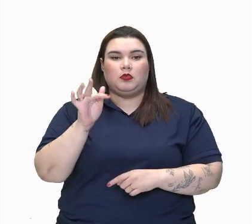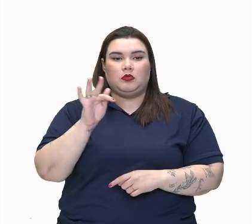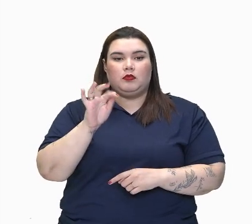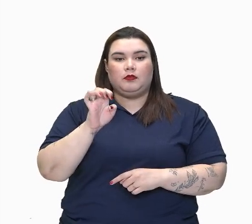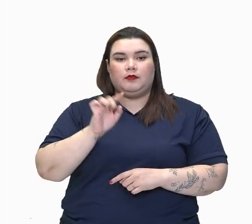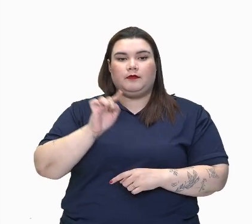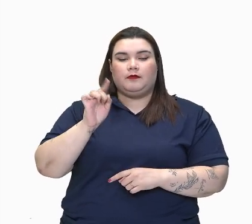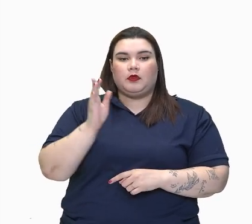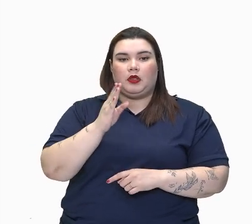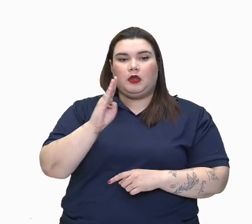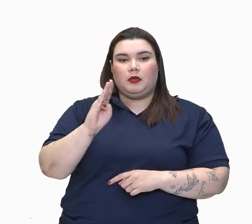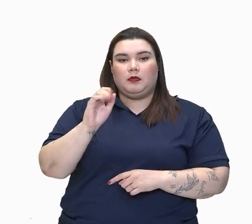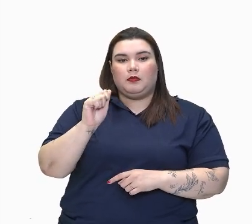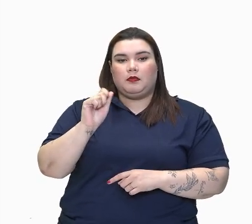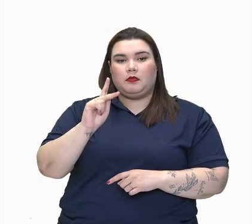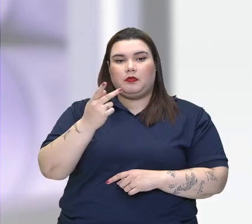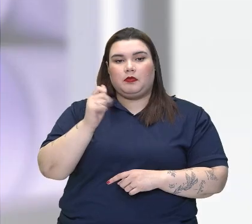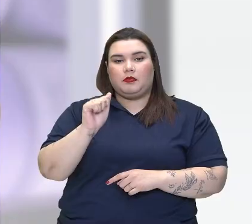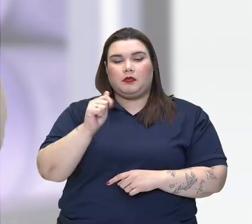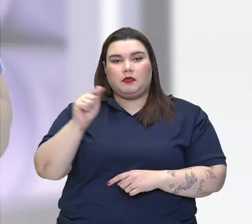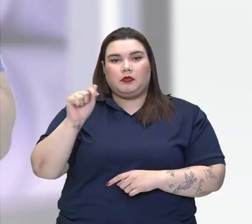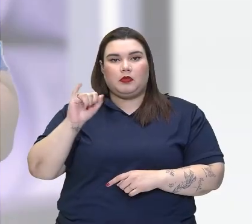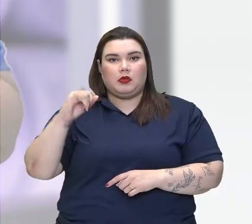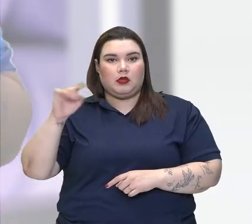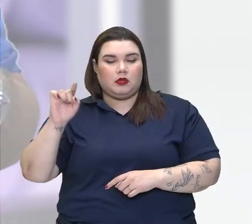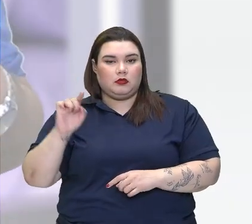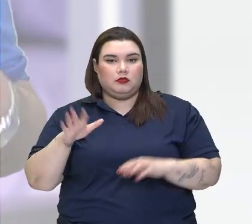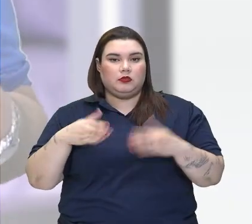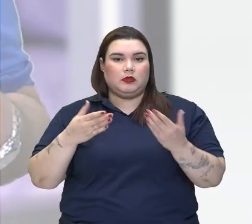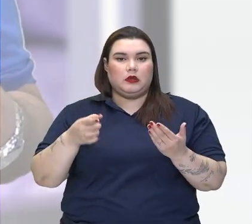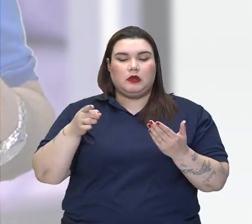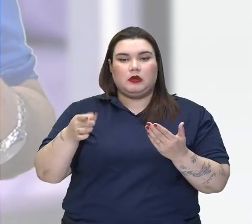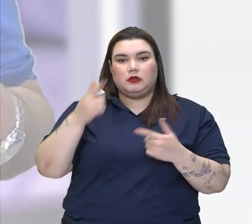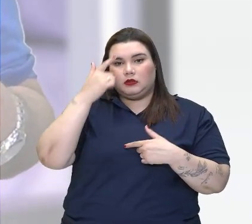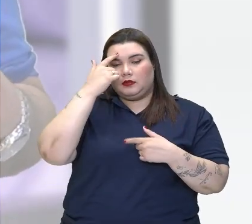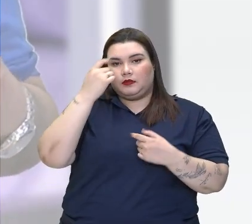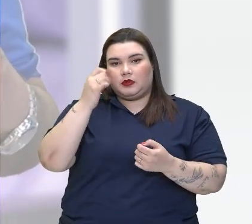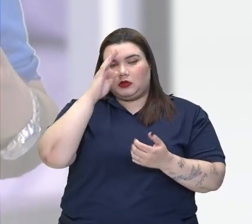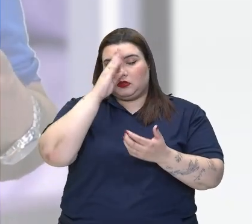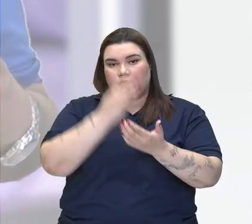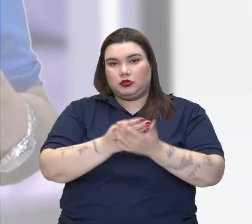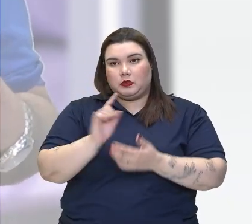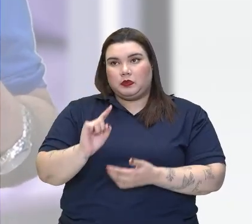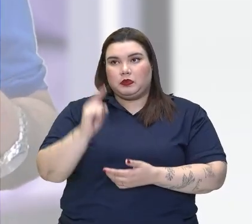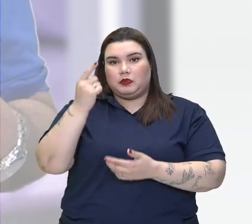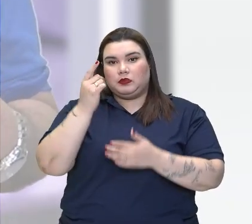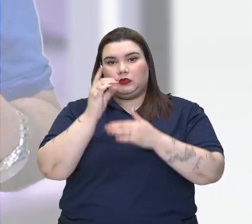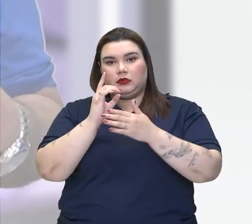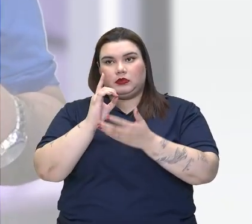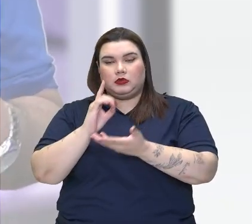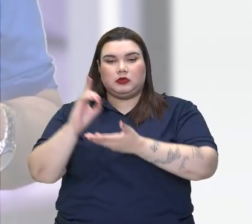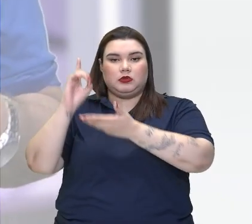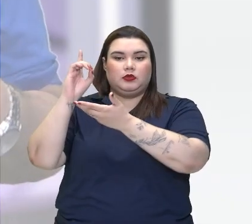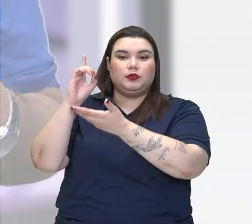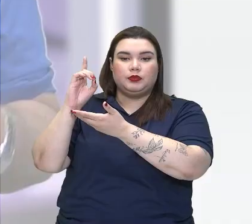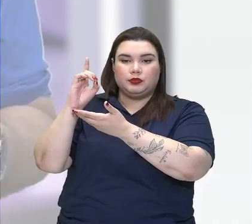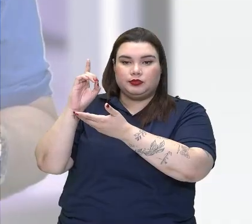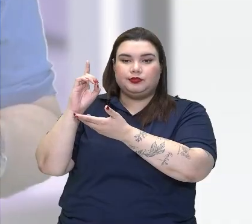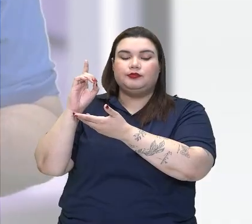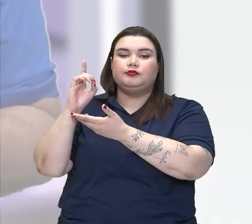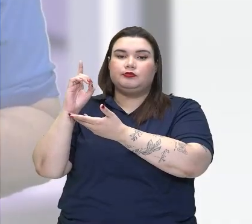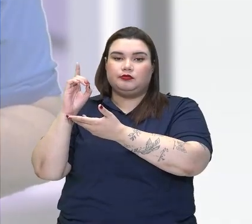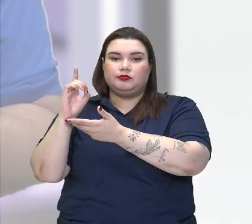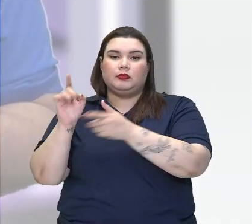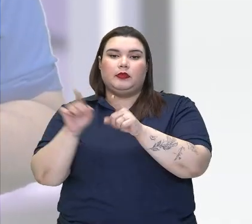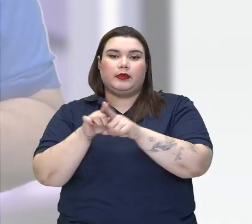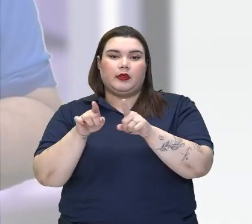aí de 5 religiões monoteístas que acreditam em um único Deus, e o seu único Deus é